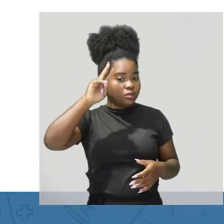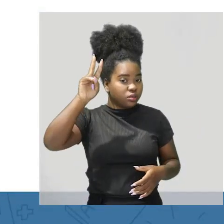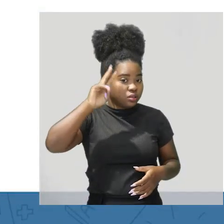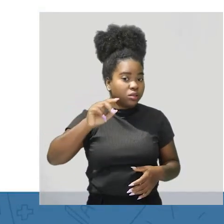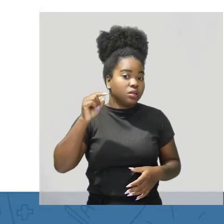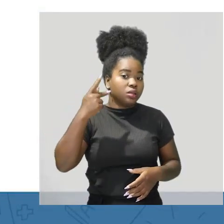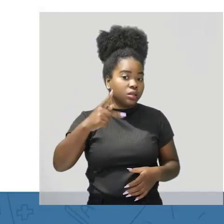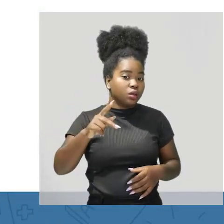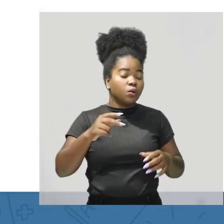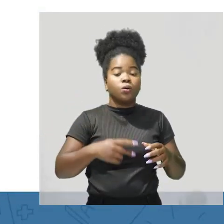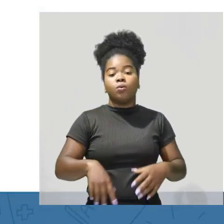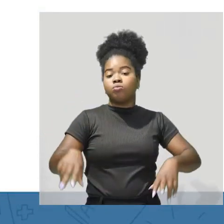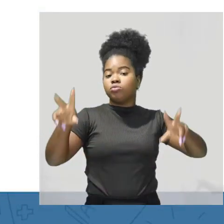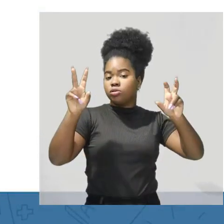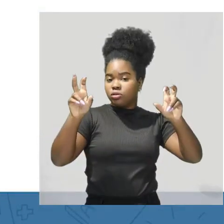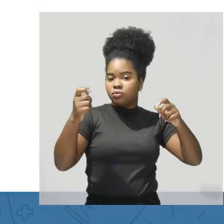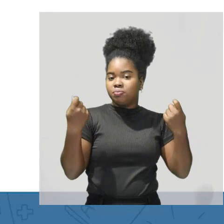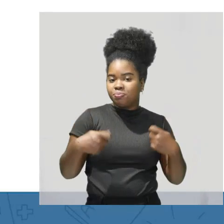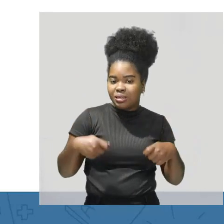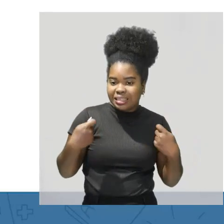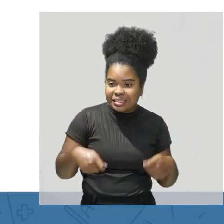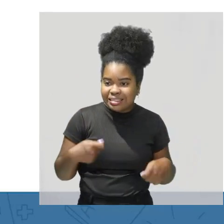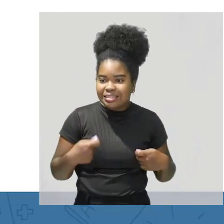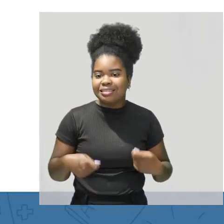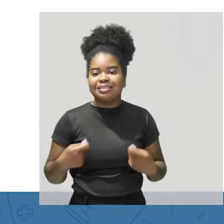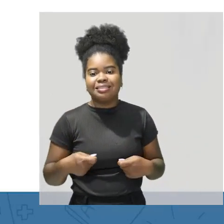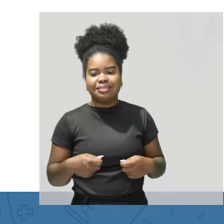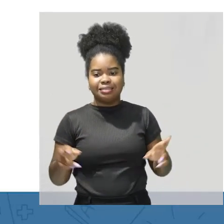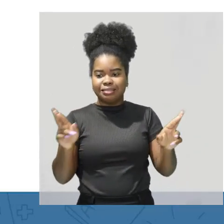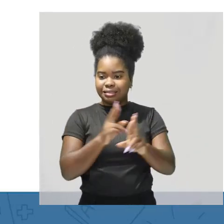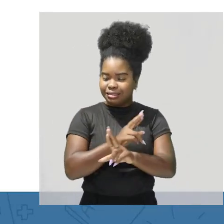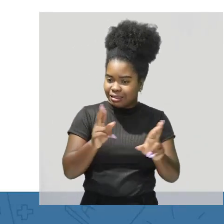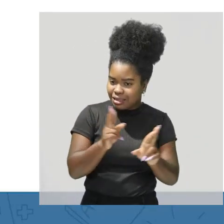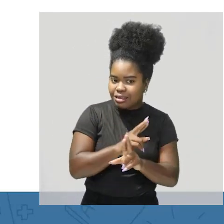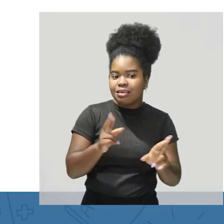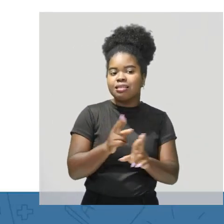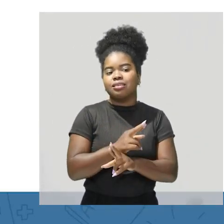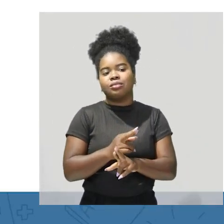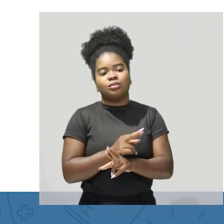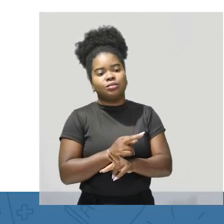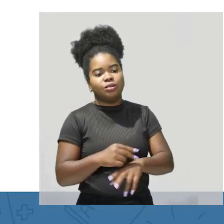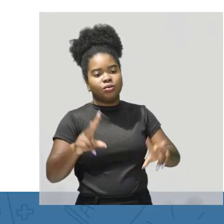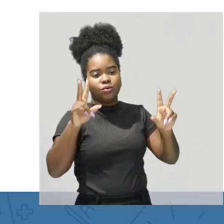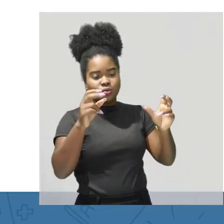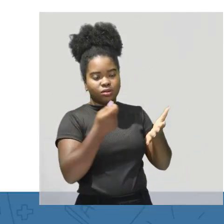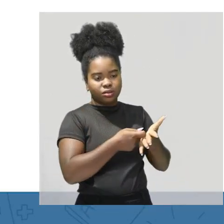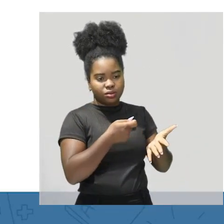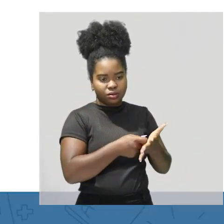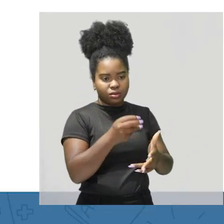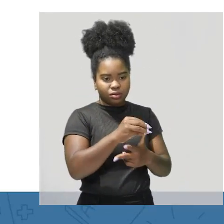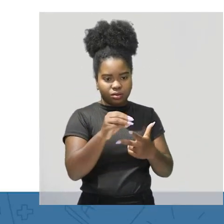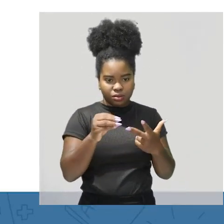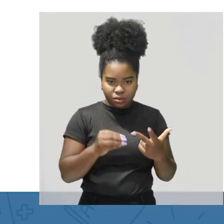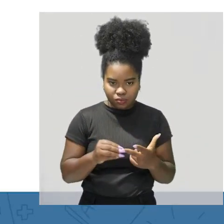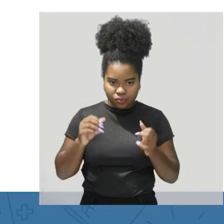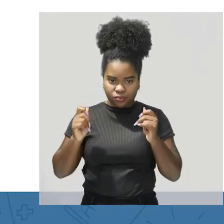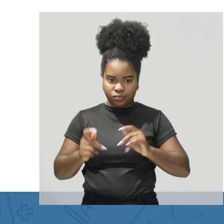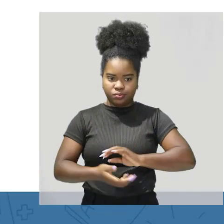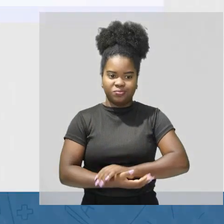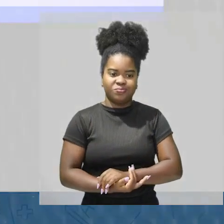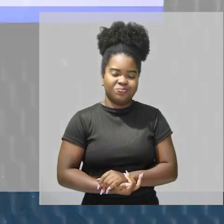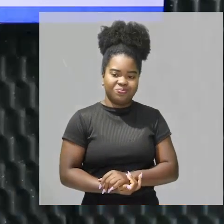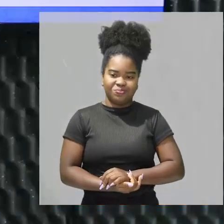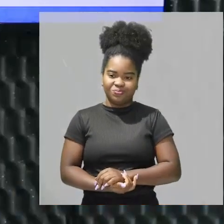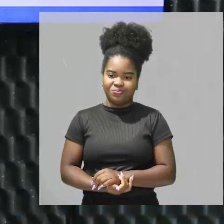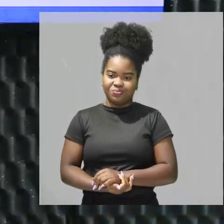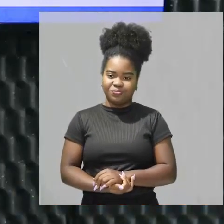atrativo e não copiar o tema da redação. Se optar por colocá-lo, ele deve estar de acordo com o que você aborda em